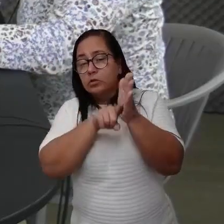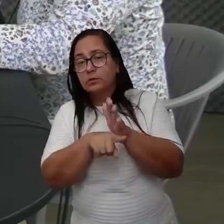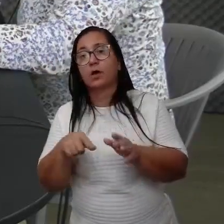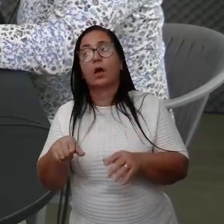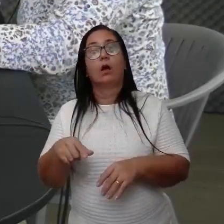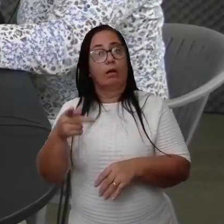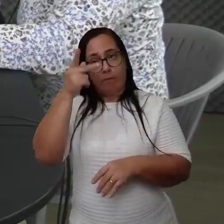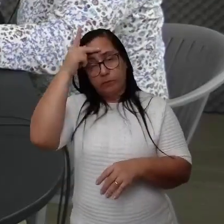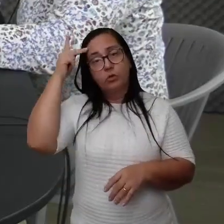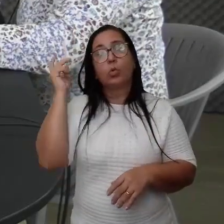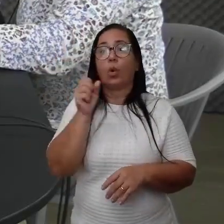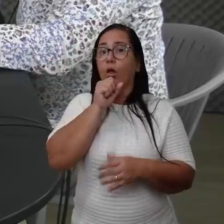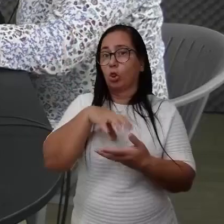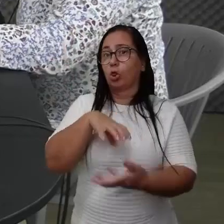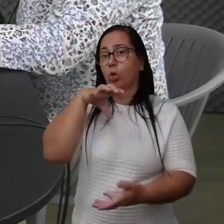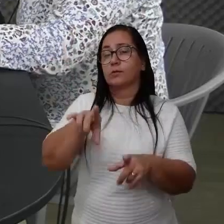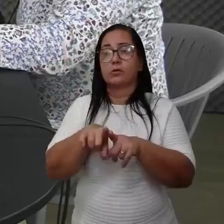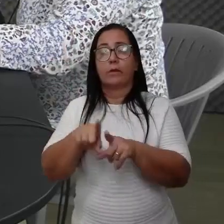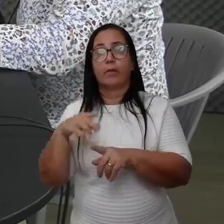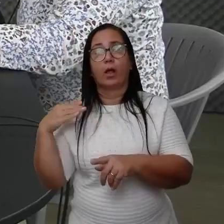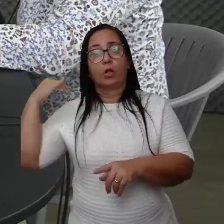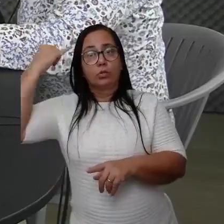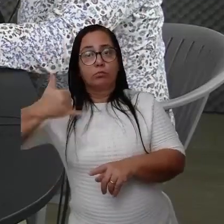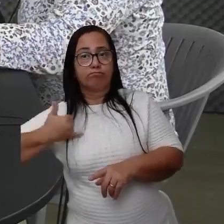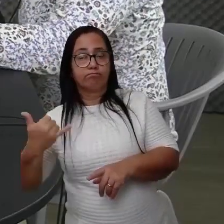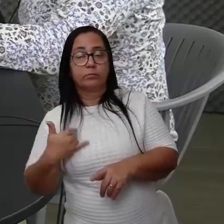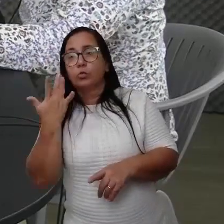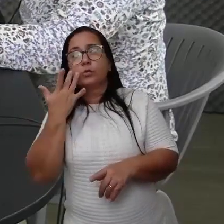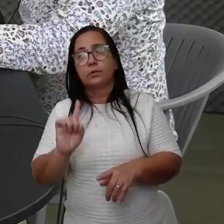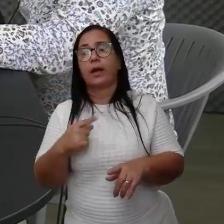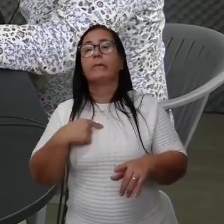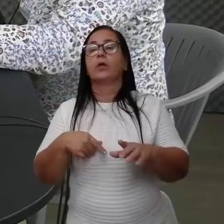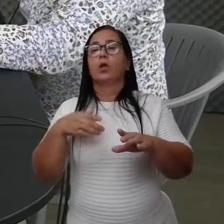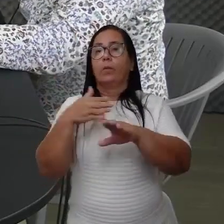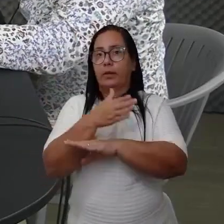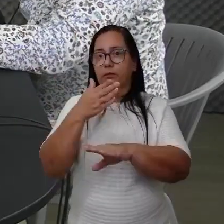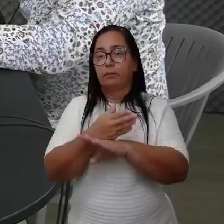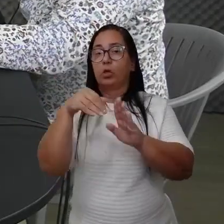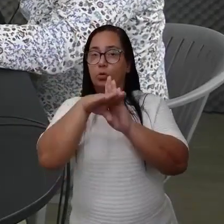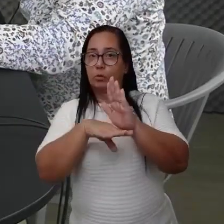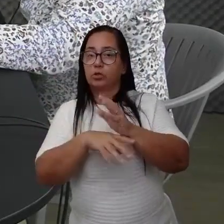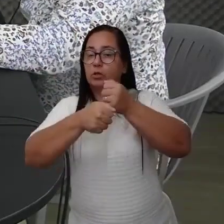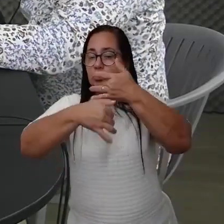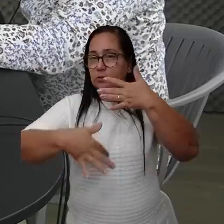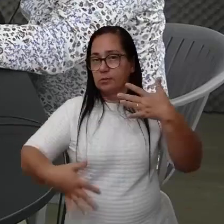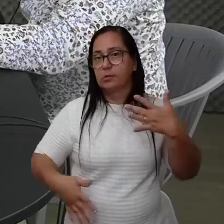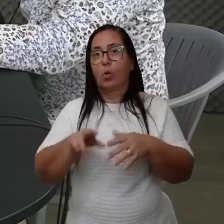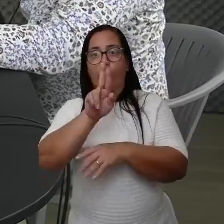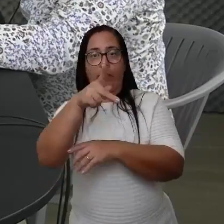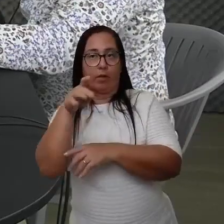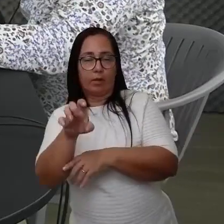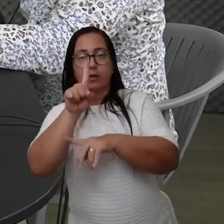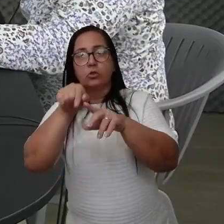adultas, Sim. pessoas idosas, né? Eu participei de um projeto de extensão da UPE e era justamente de letramento